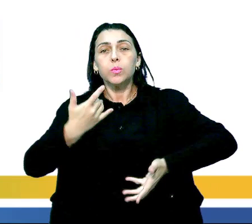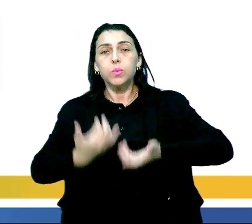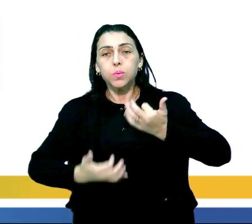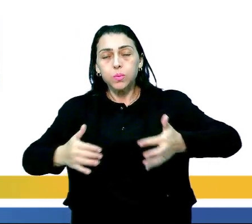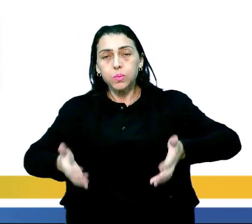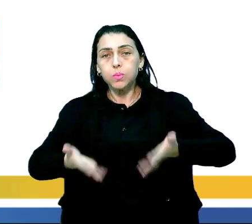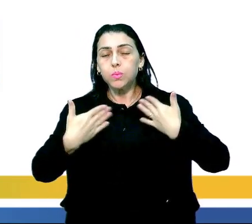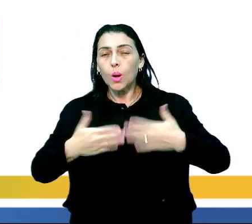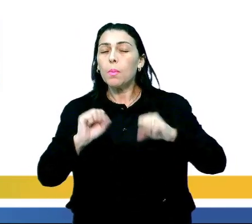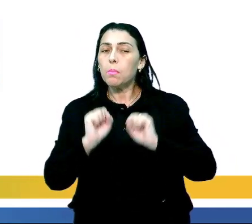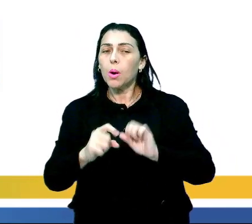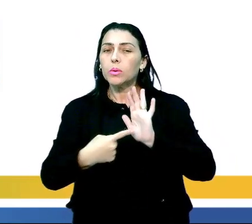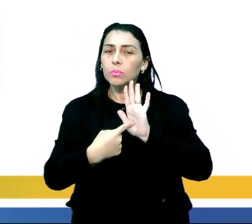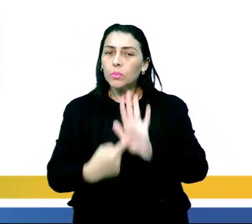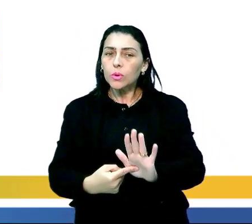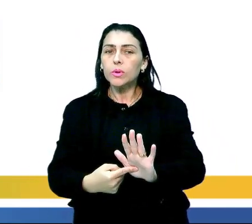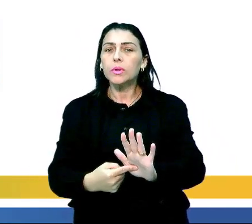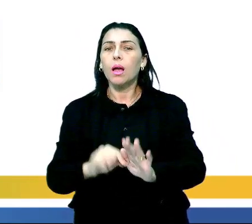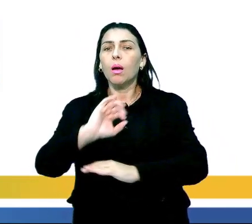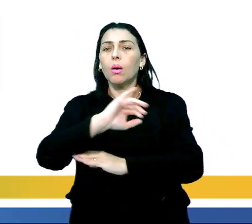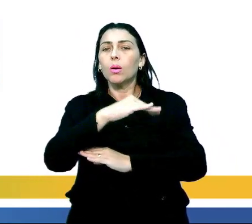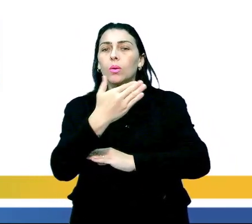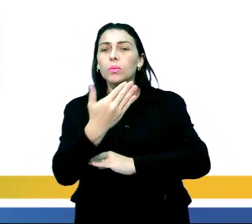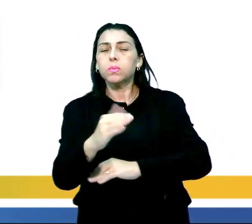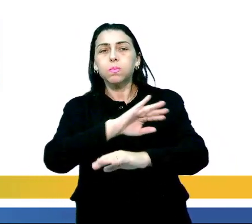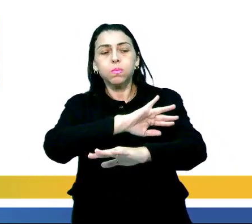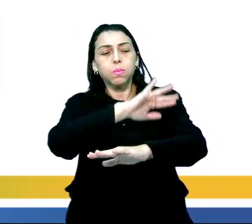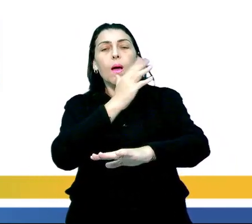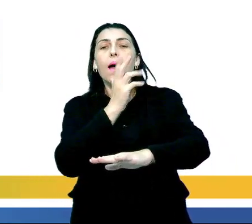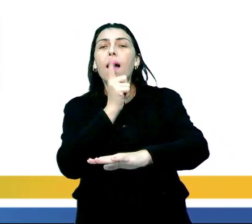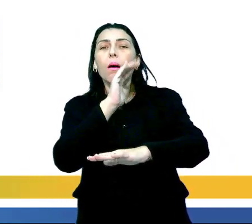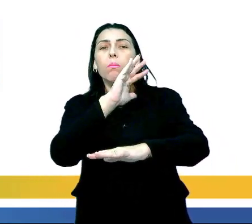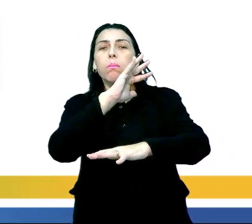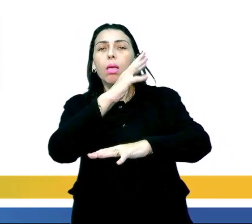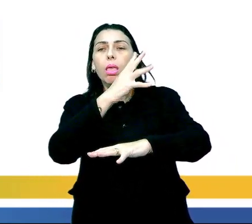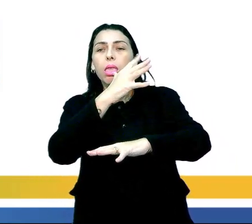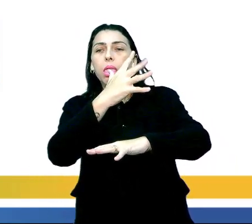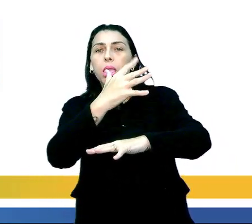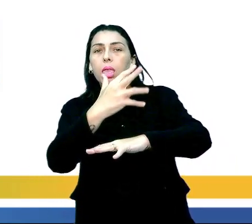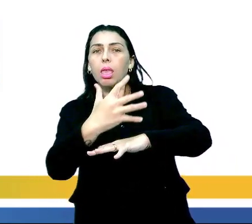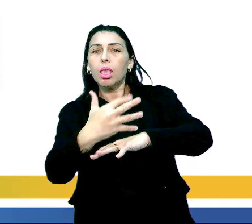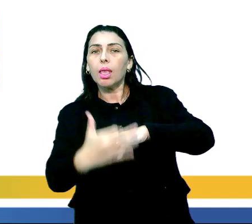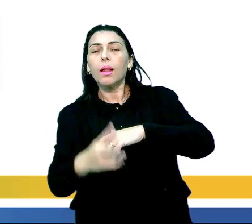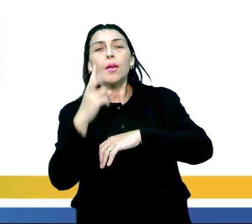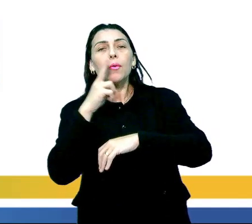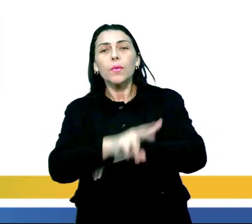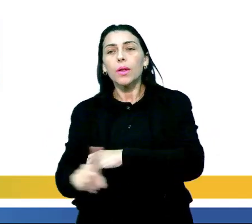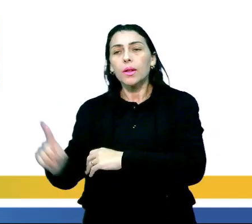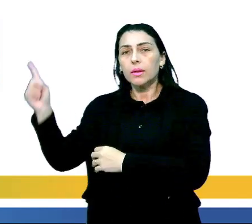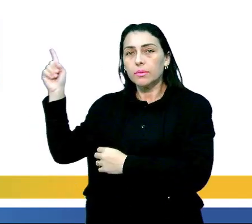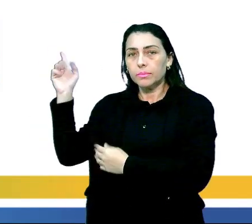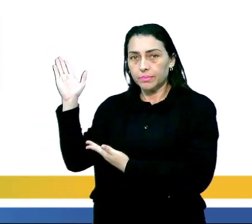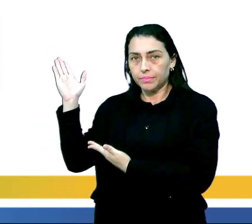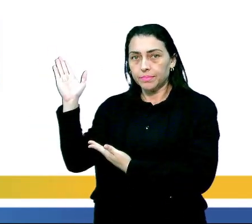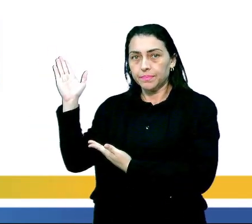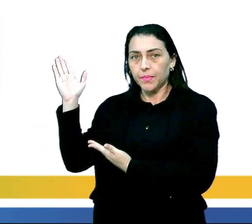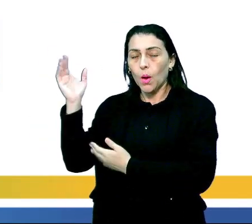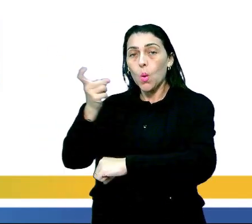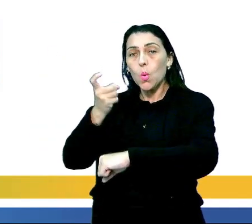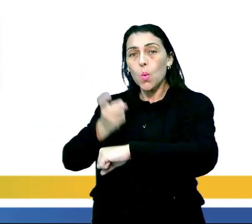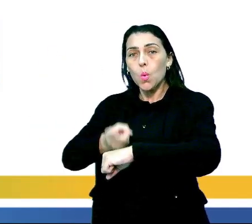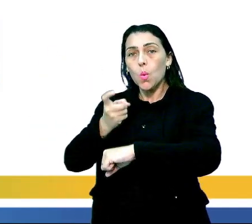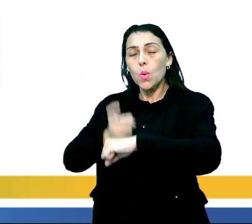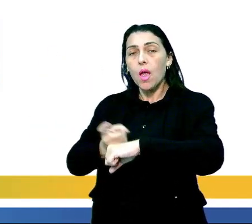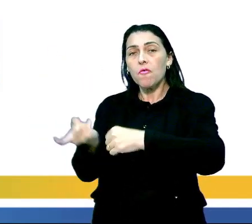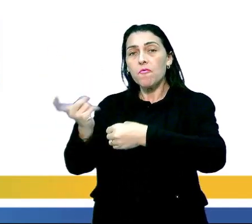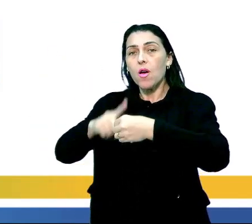a gente pode destacar o derretimento das calotas polares, conforme a gente vê aqui na imagem. Olha que interessante, o que vai resultar